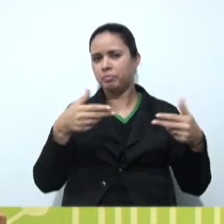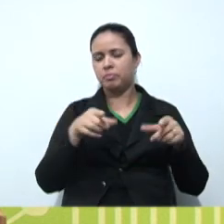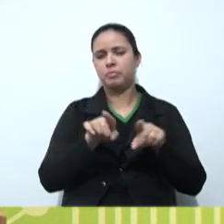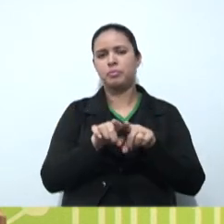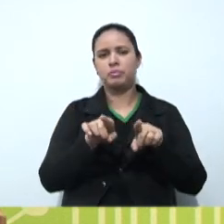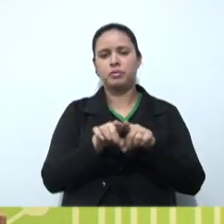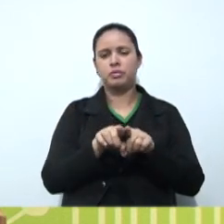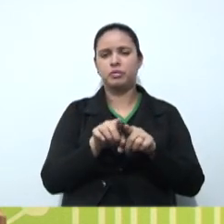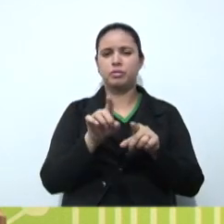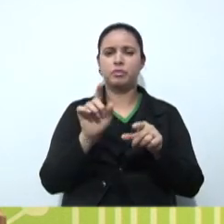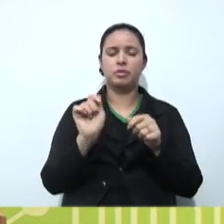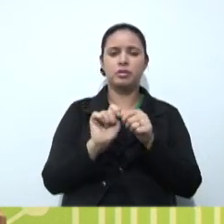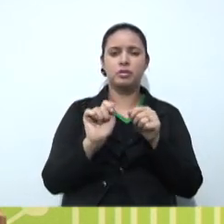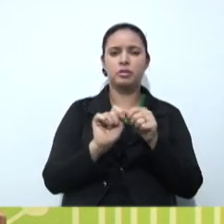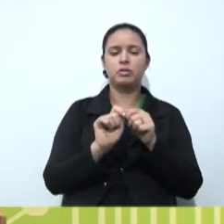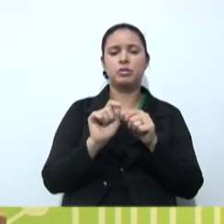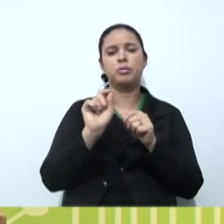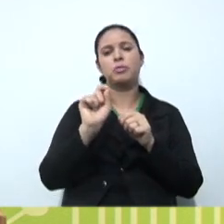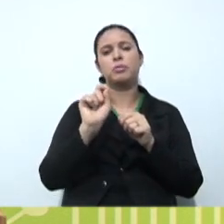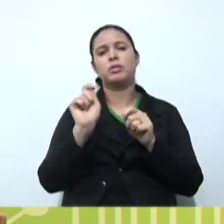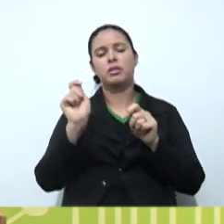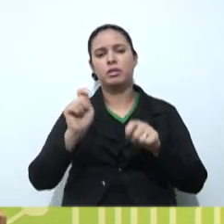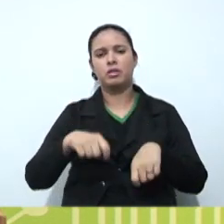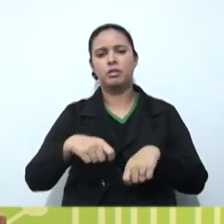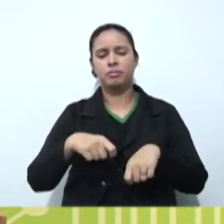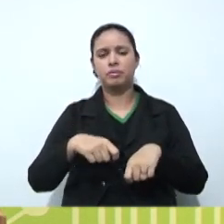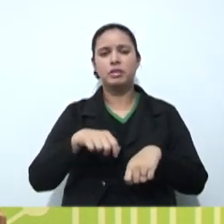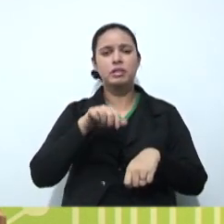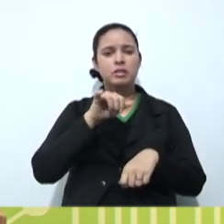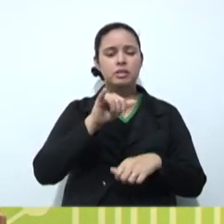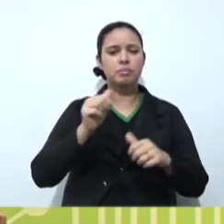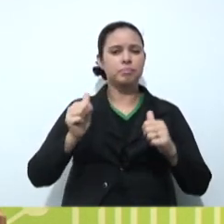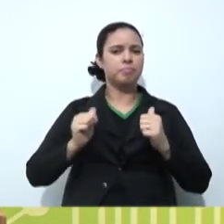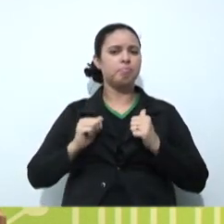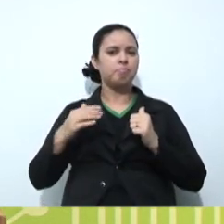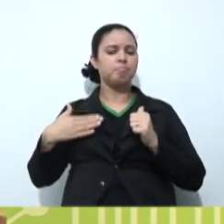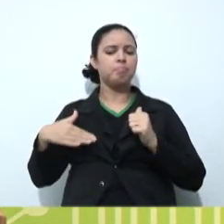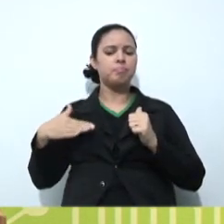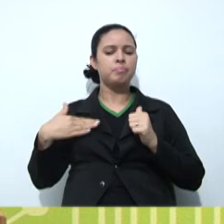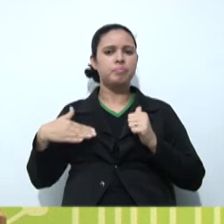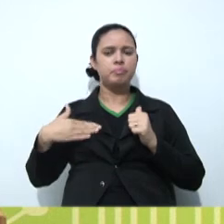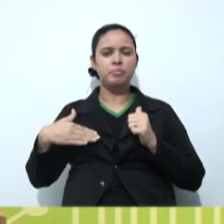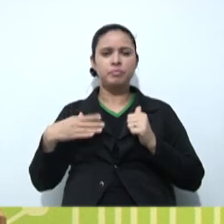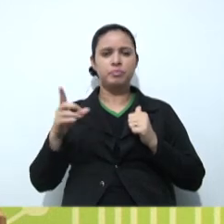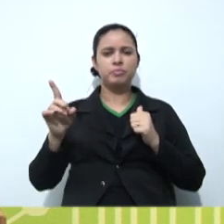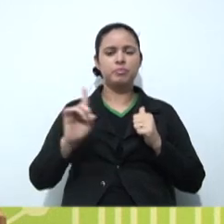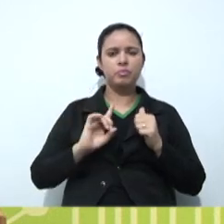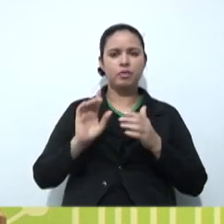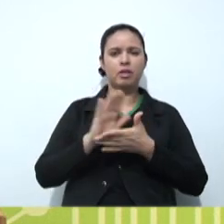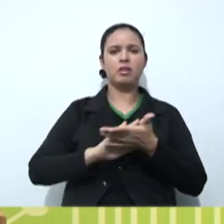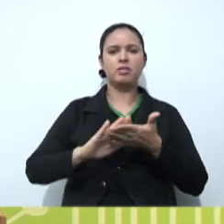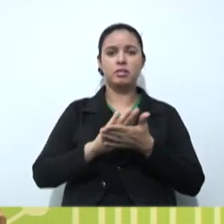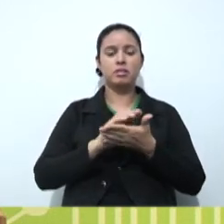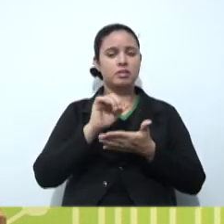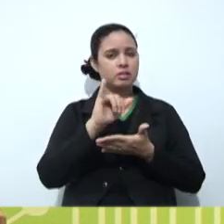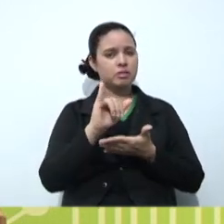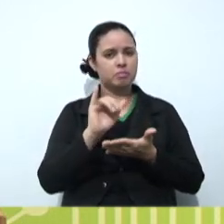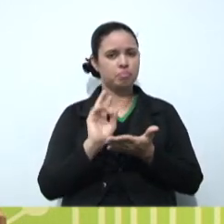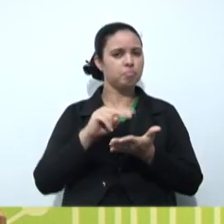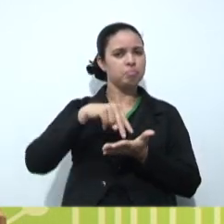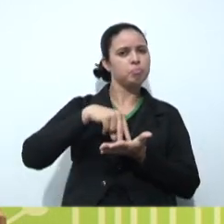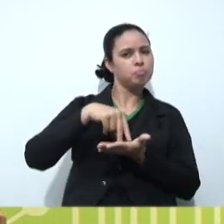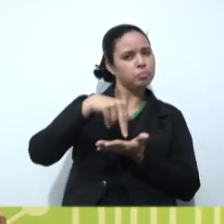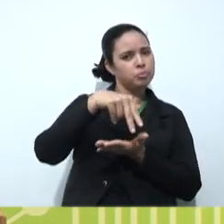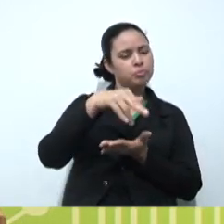que você puder. Se ficar parado, os resultados não aparecerão, mas se começar a caminhar, com certeza eles